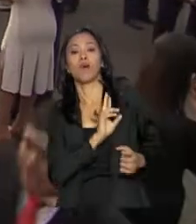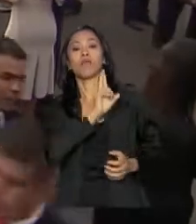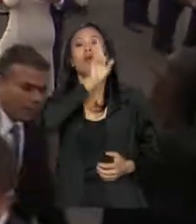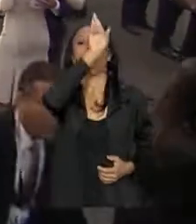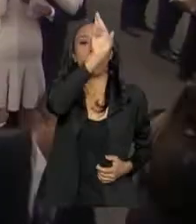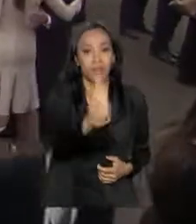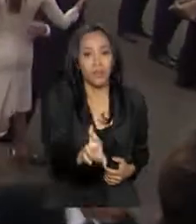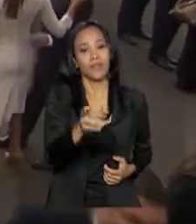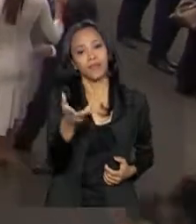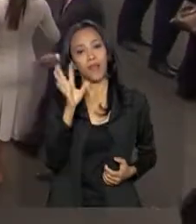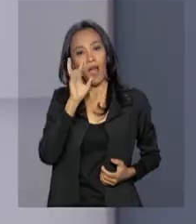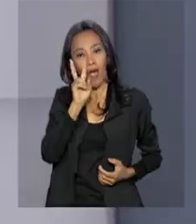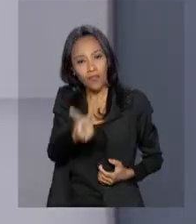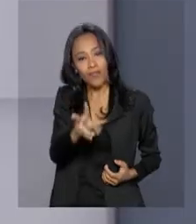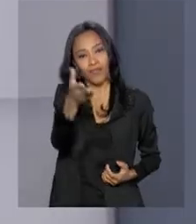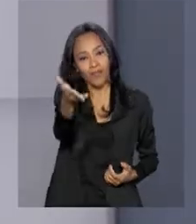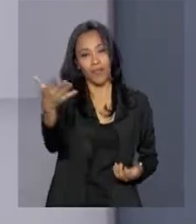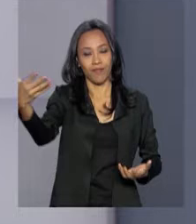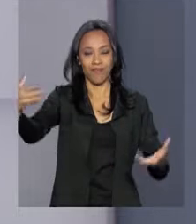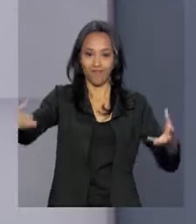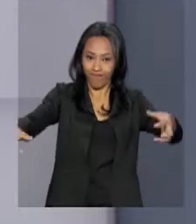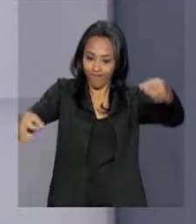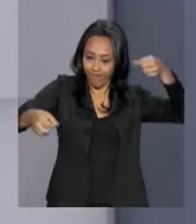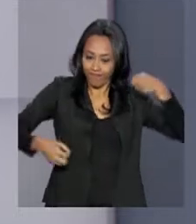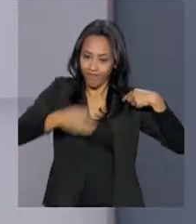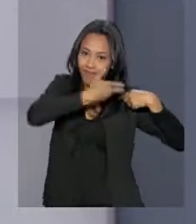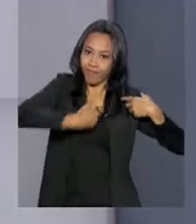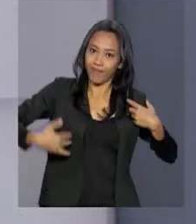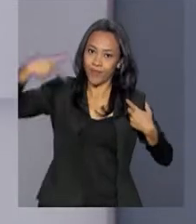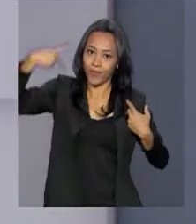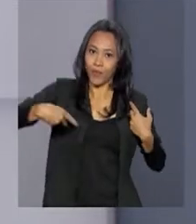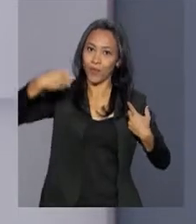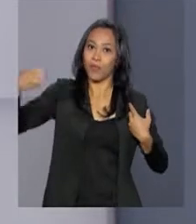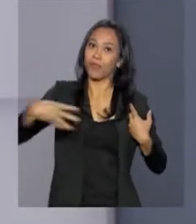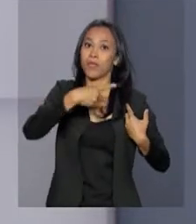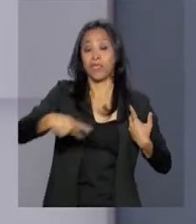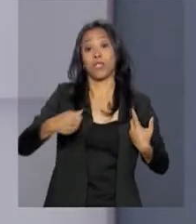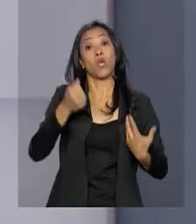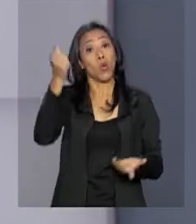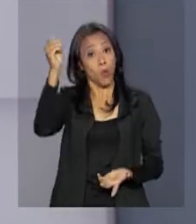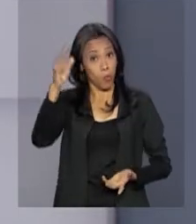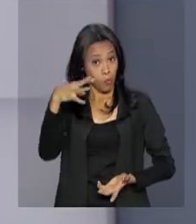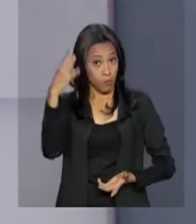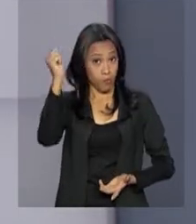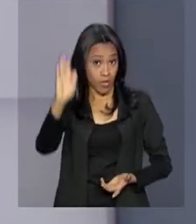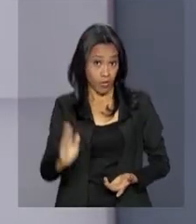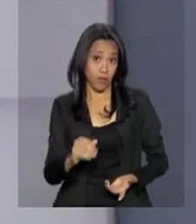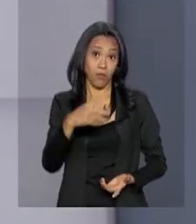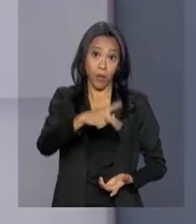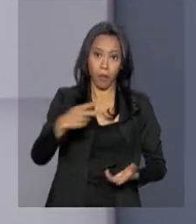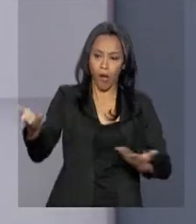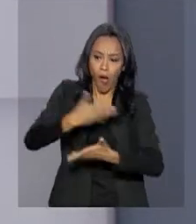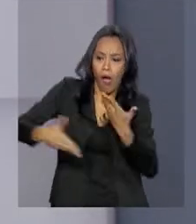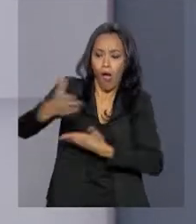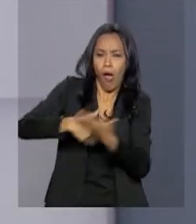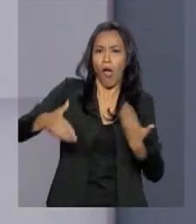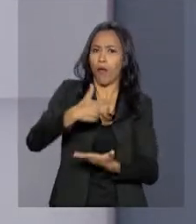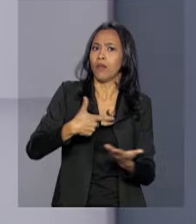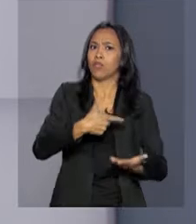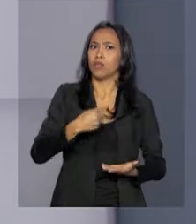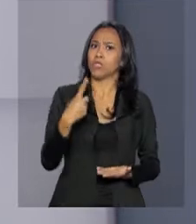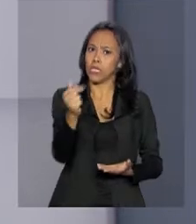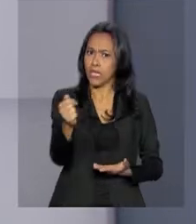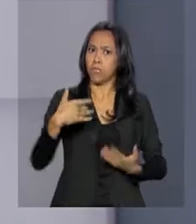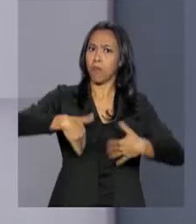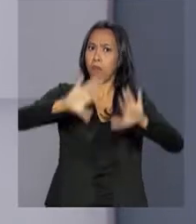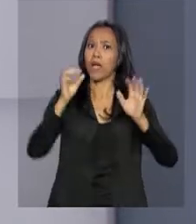a posse de benítez se o brasil é o principal parceiro comercial do paraguai em 2017 o intercâmbio comercial foi de